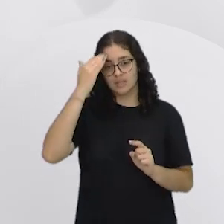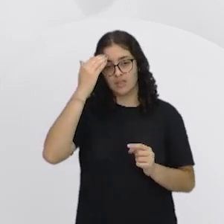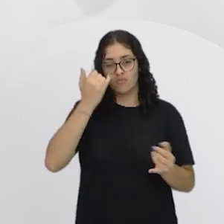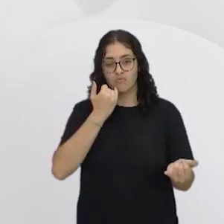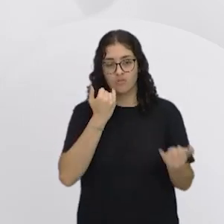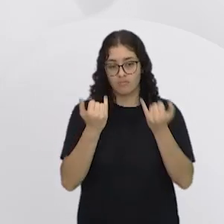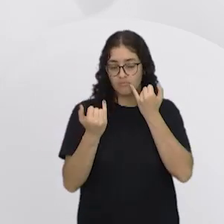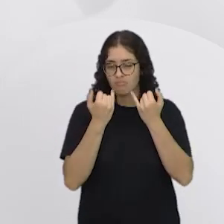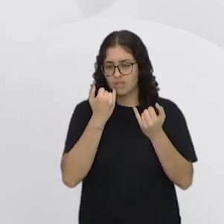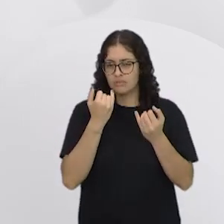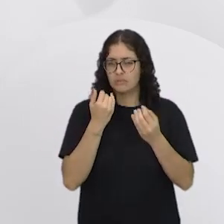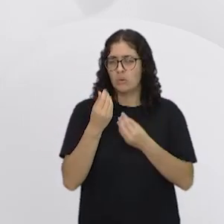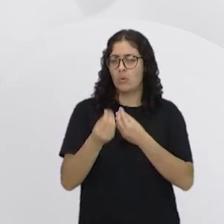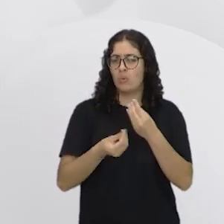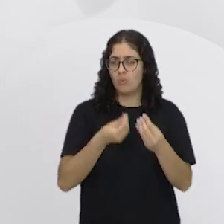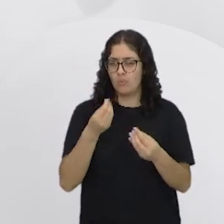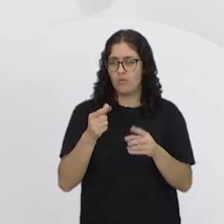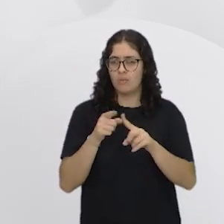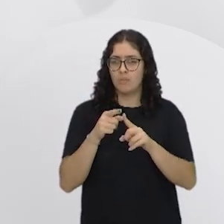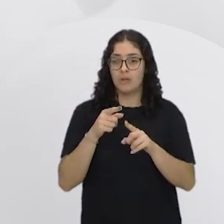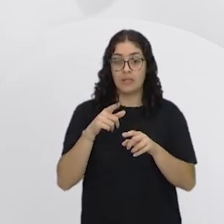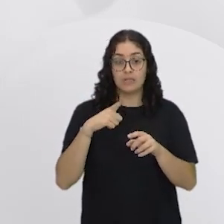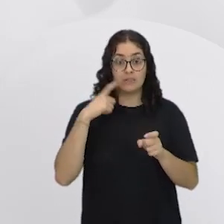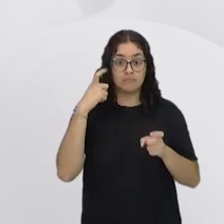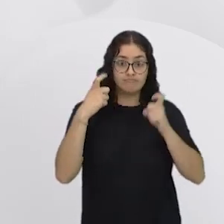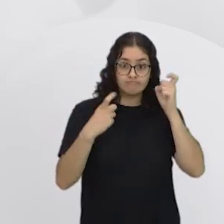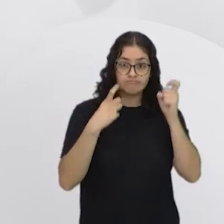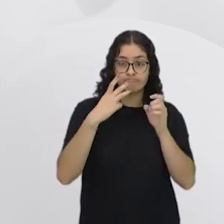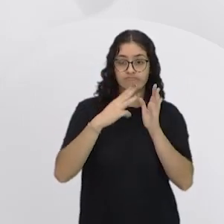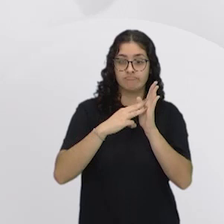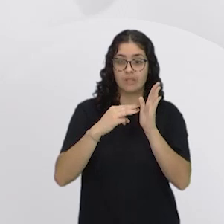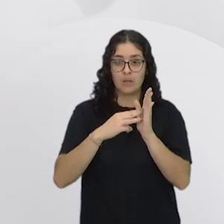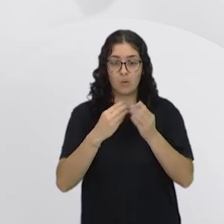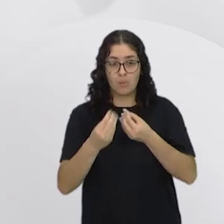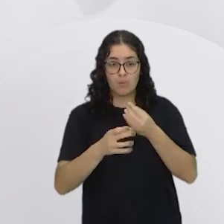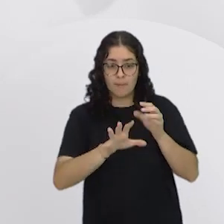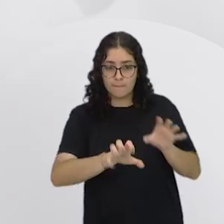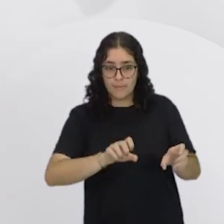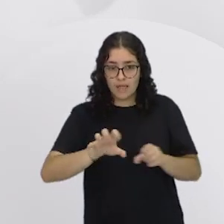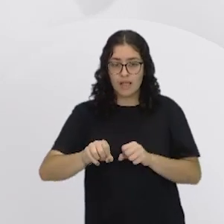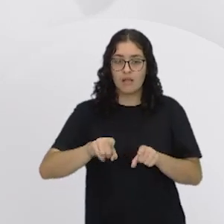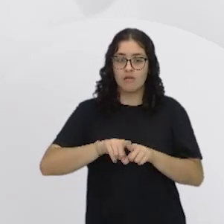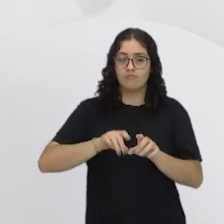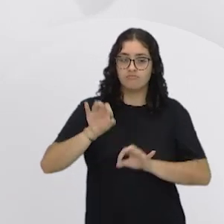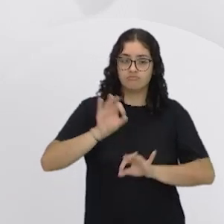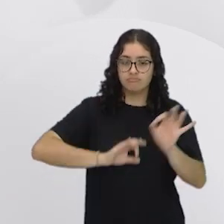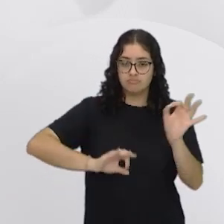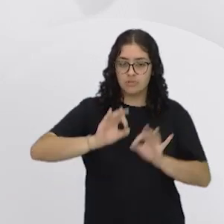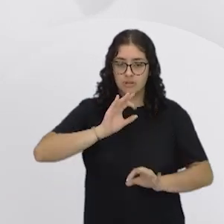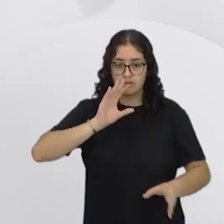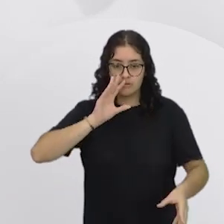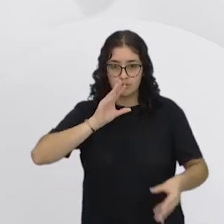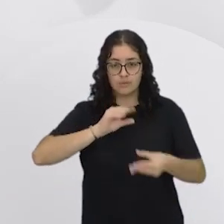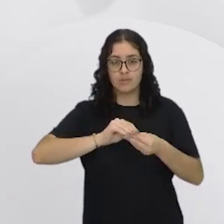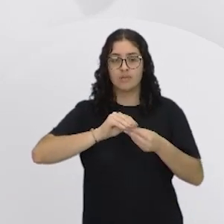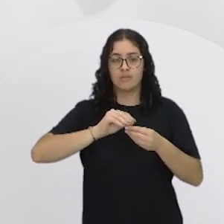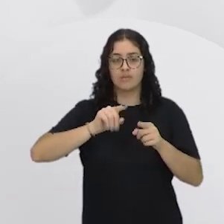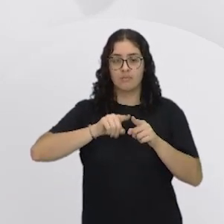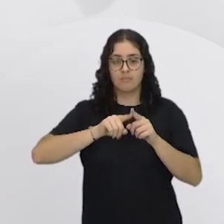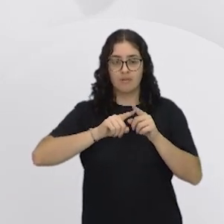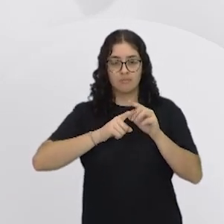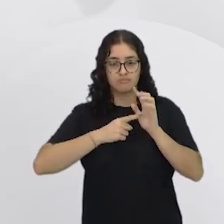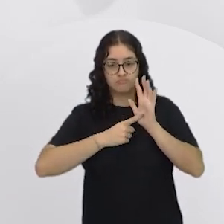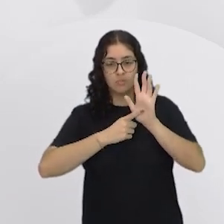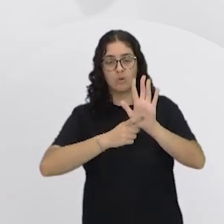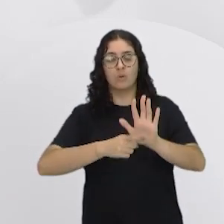dados. Preocupa-se com os métodos de recolha, organização, resumo, apresentação e interpretação dos